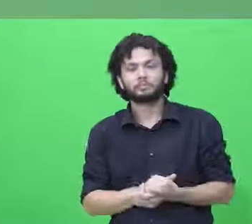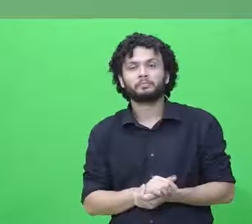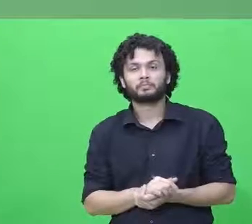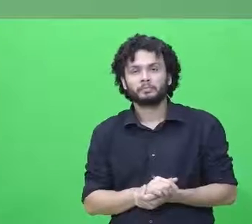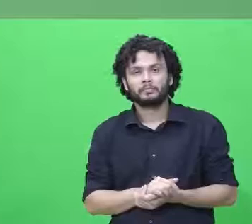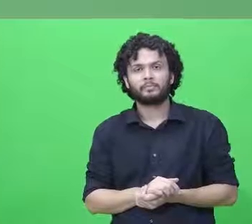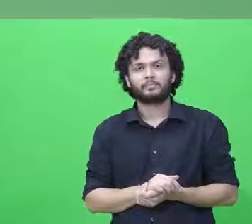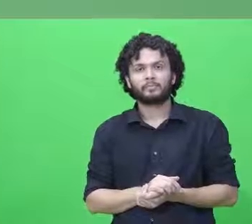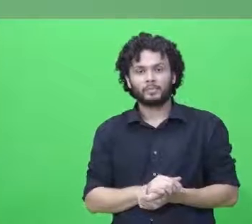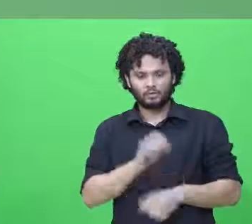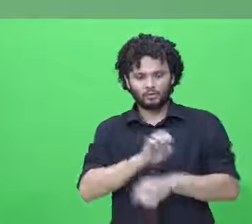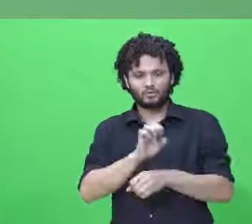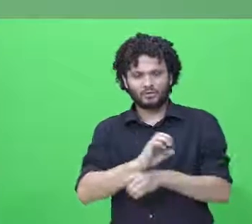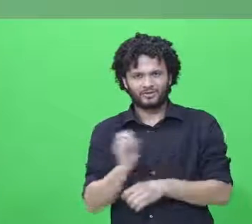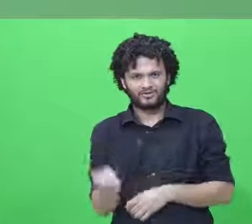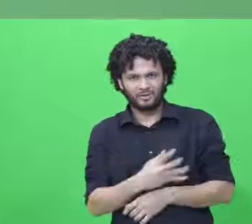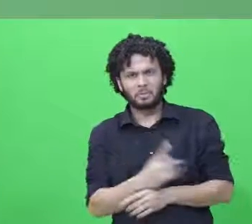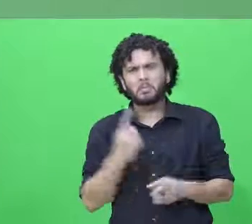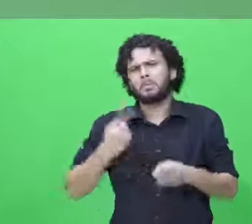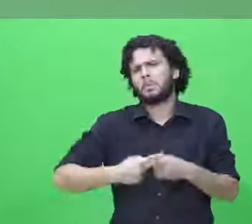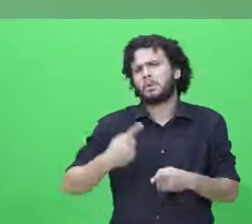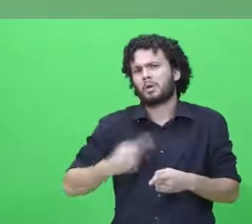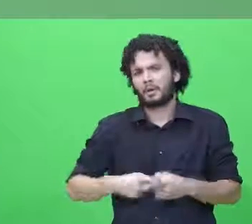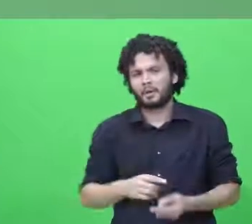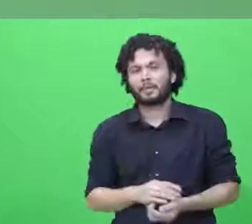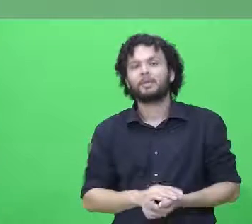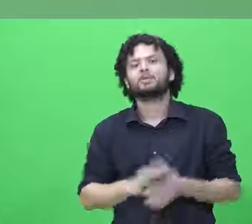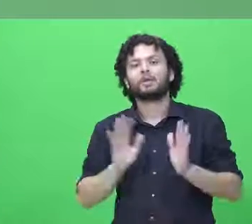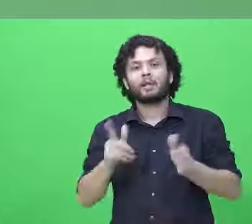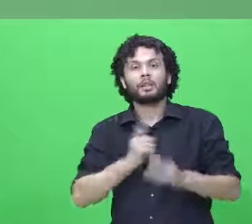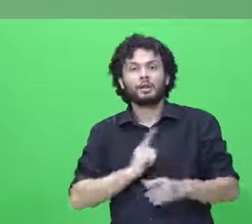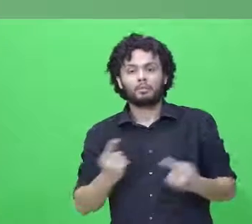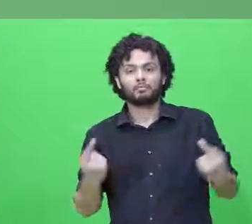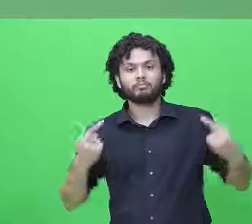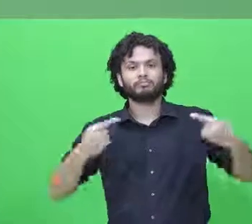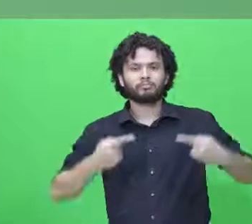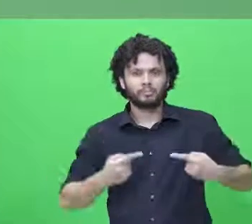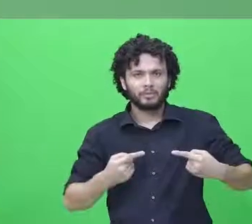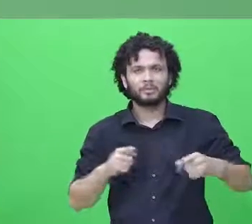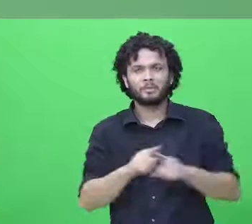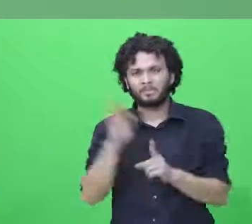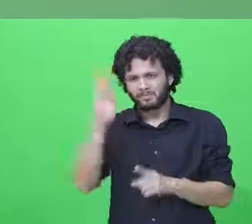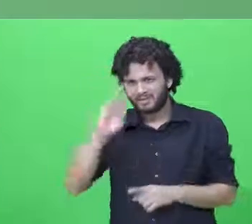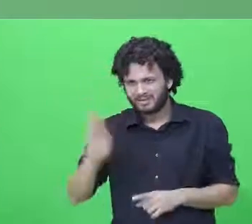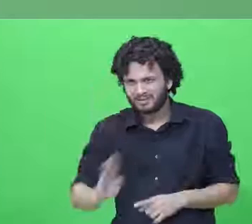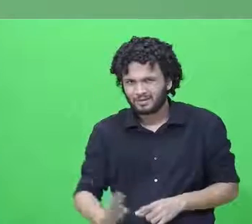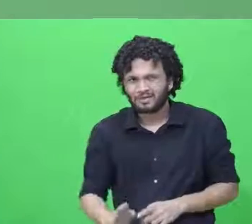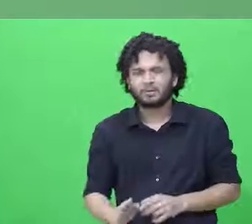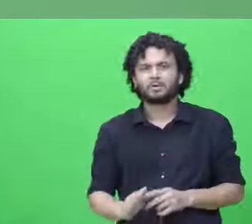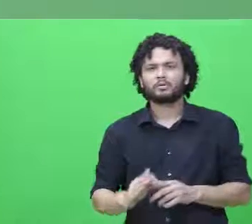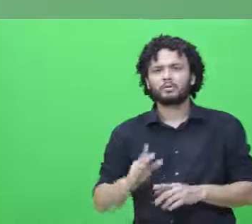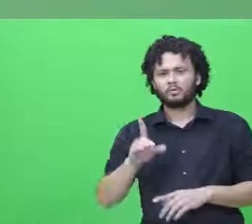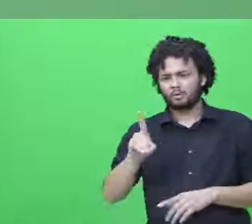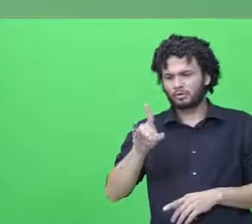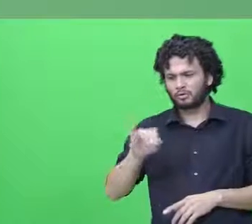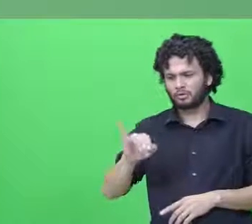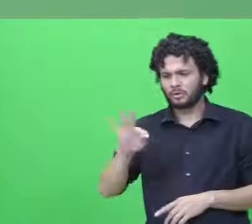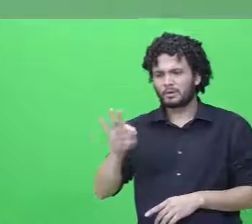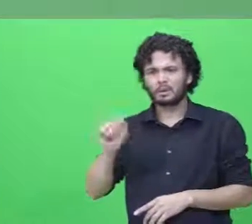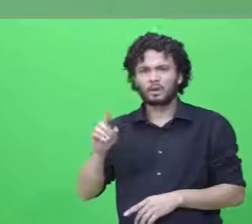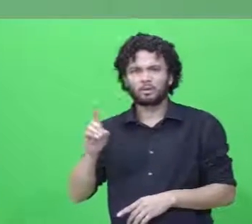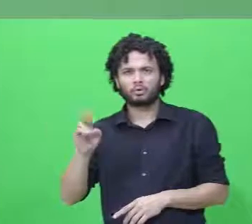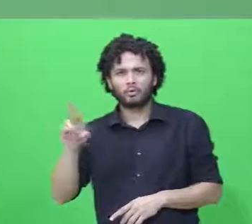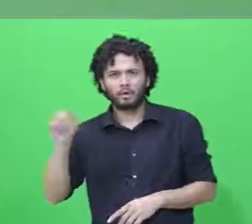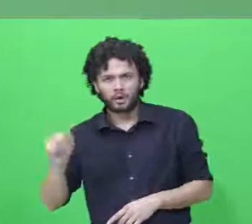né, esse Estado Novo. Por quê? Porque vai haver oposição, porque nesse Brasil da ditadura varguista, do Estado